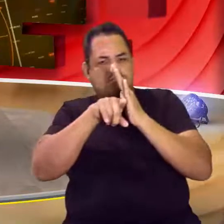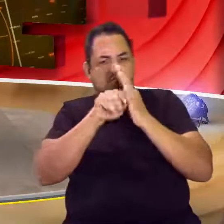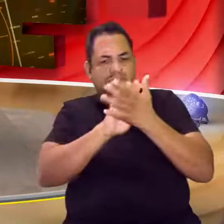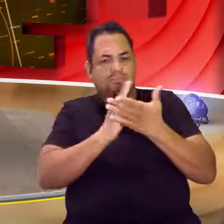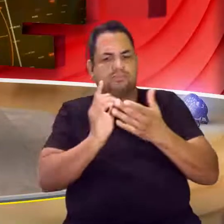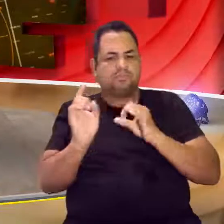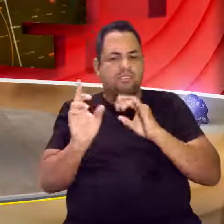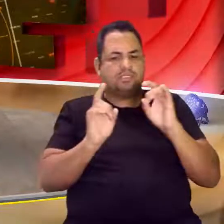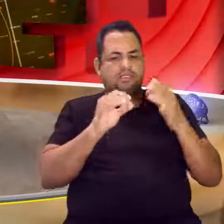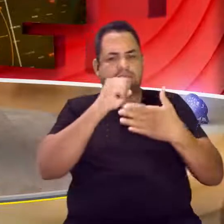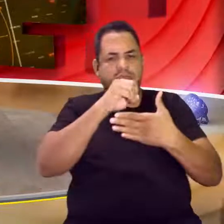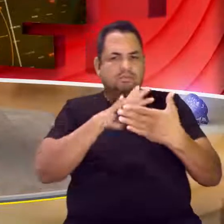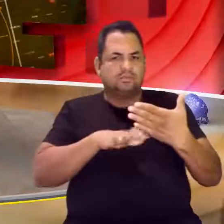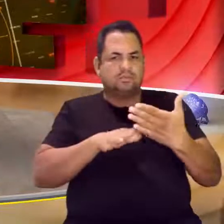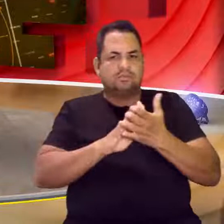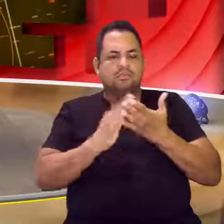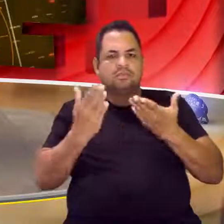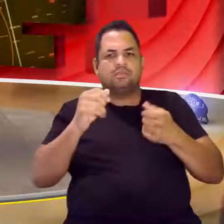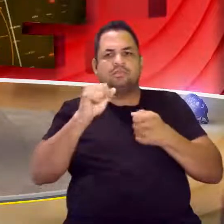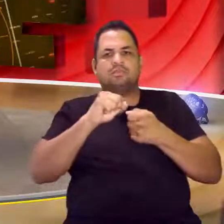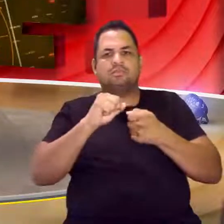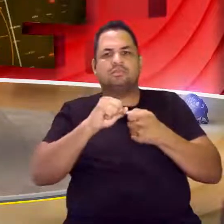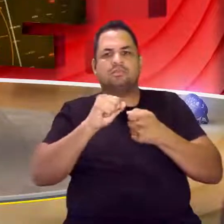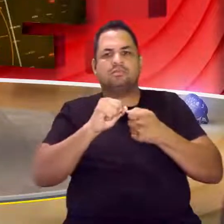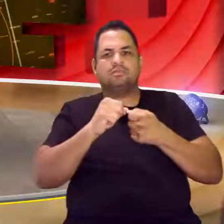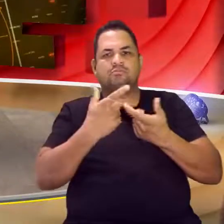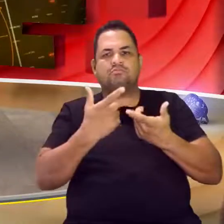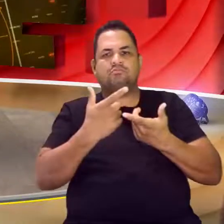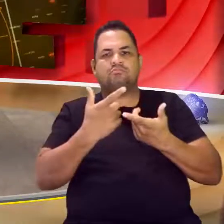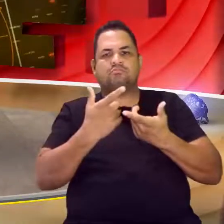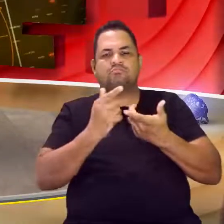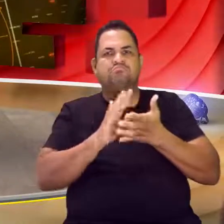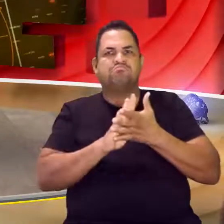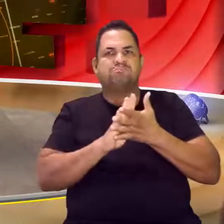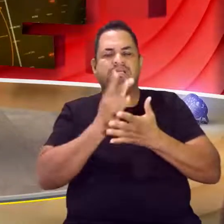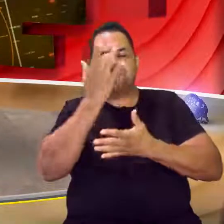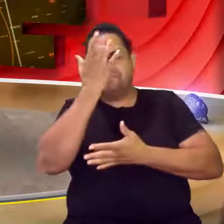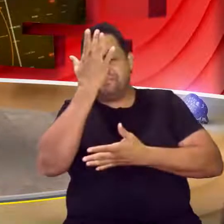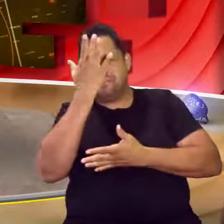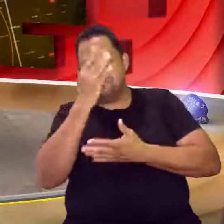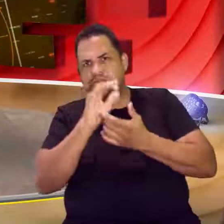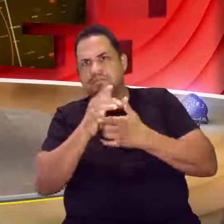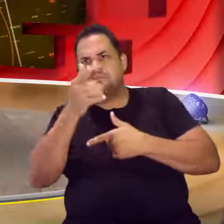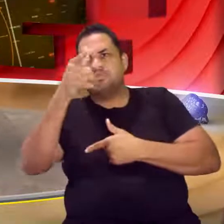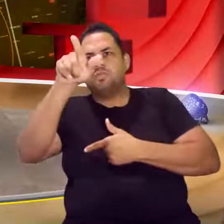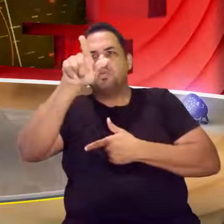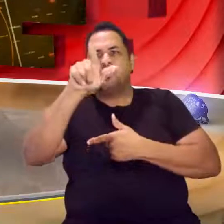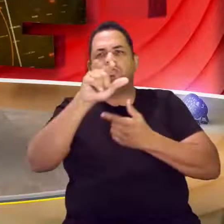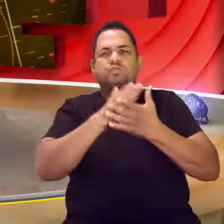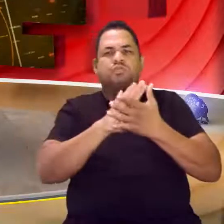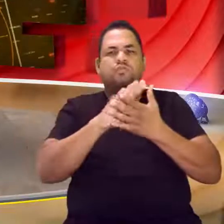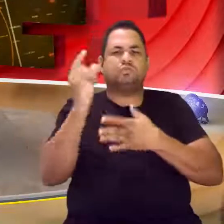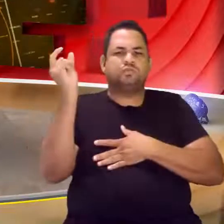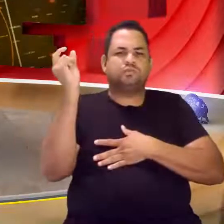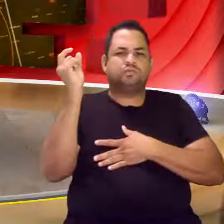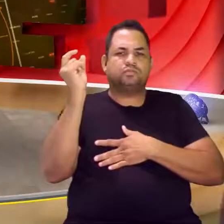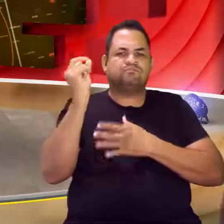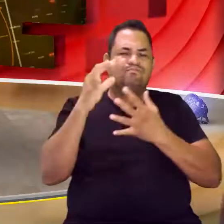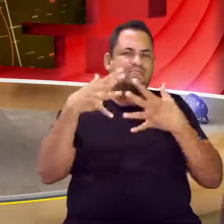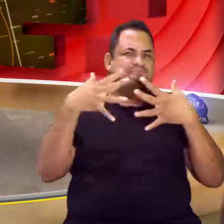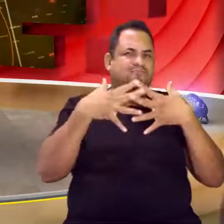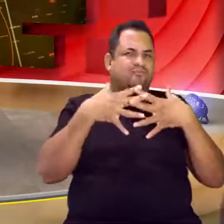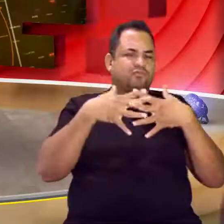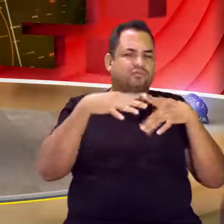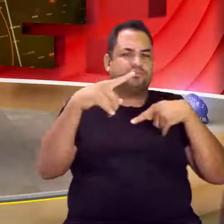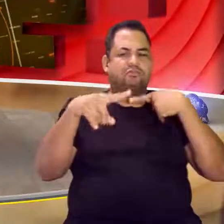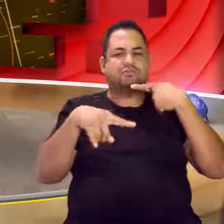item, que foi falado, né? Quando ele faz a questão, coloca uma questão que é um pouco mais fácil e coloca uma outra que é um pouquinho mais